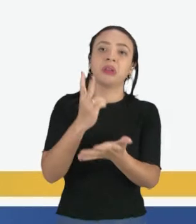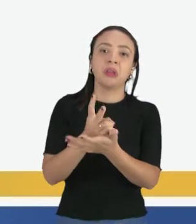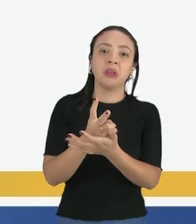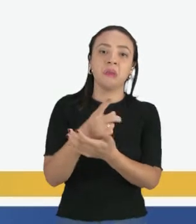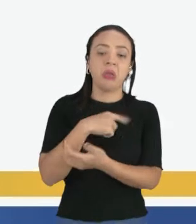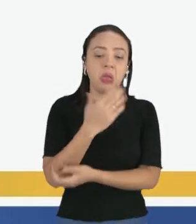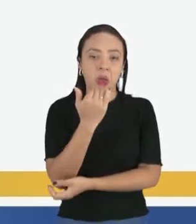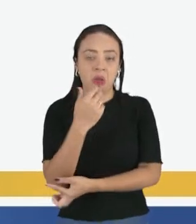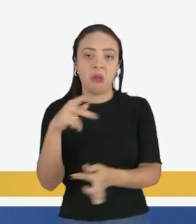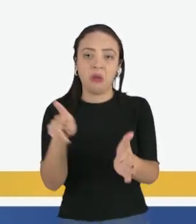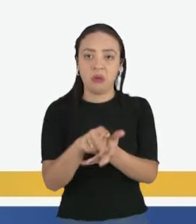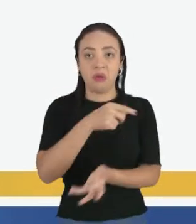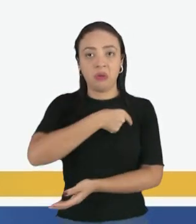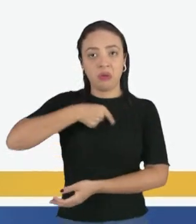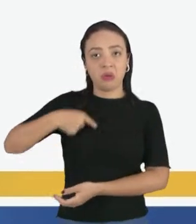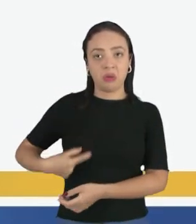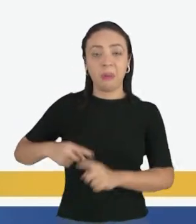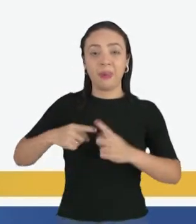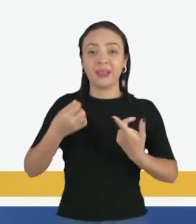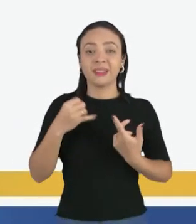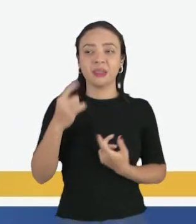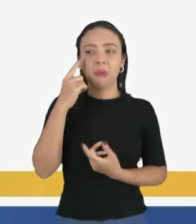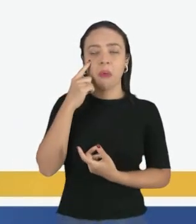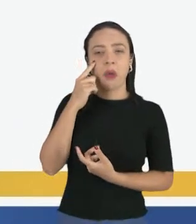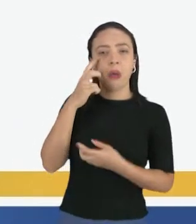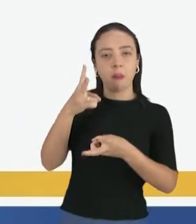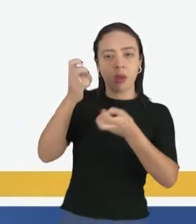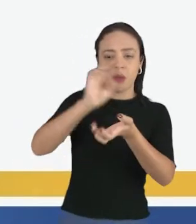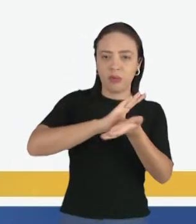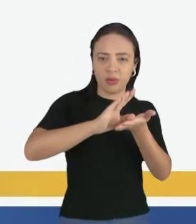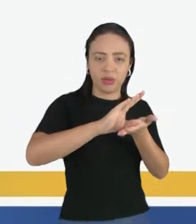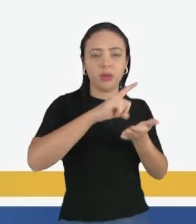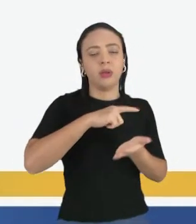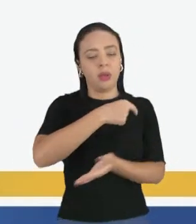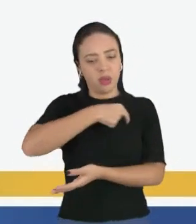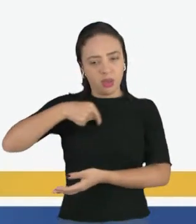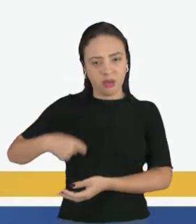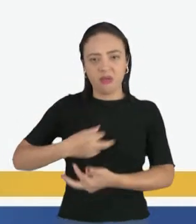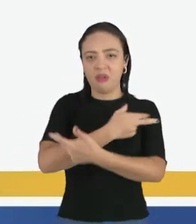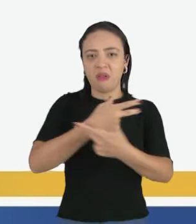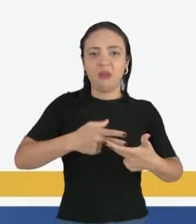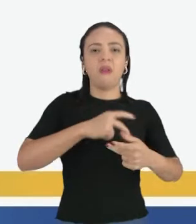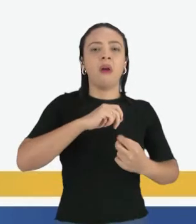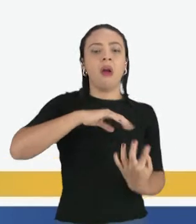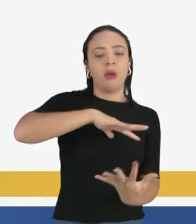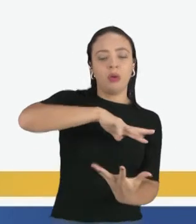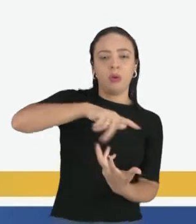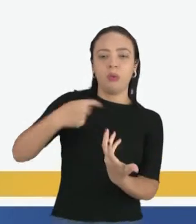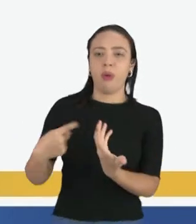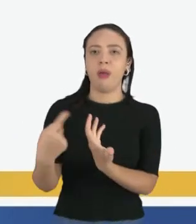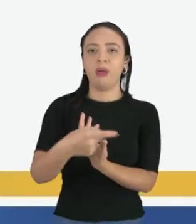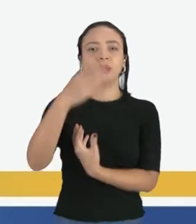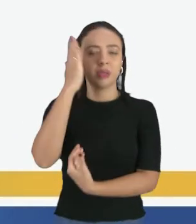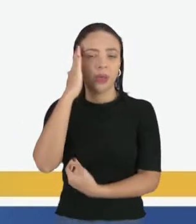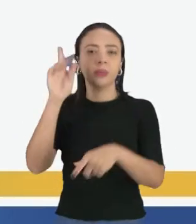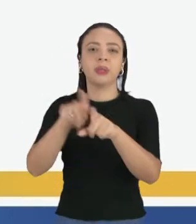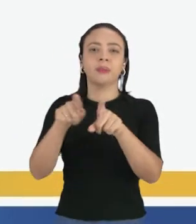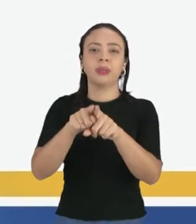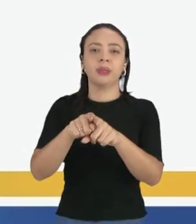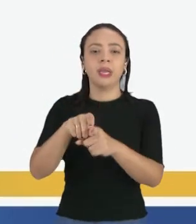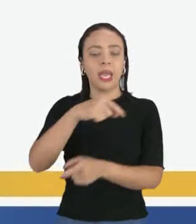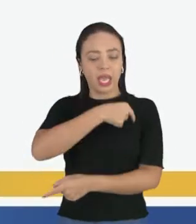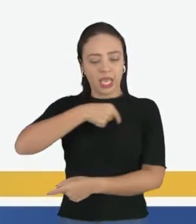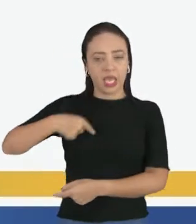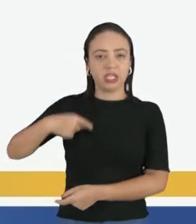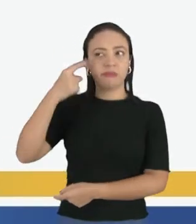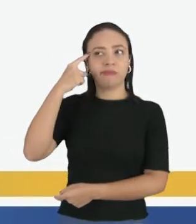alimentos para a China, mas quando a gente vê esses investimentos chineses em vários continentes, sabe-se que a China trabalha a longo prazo, então a